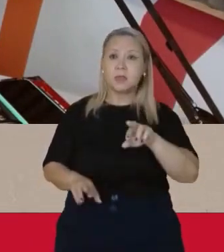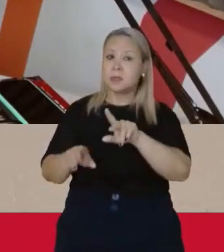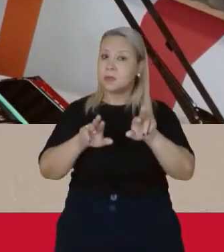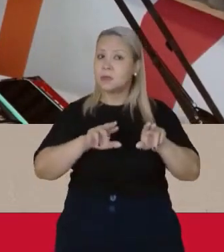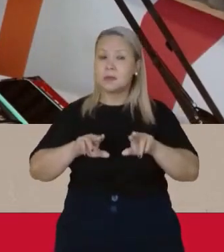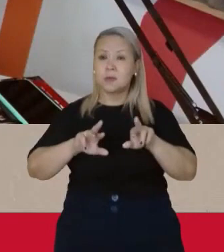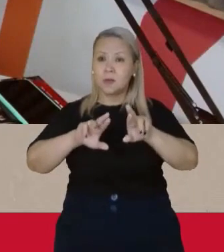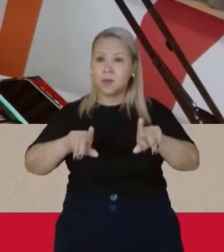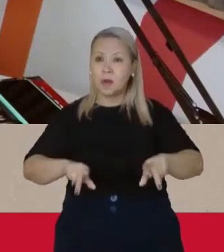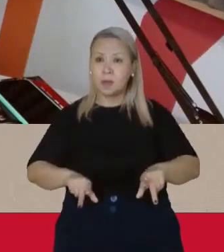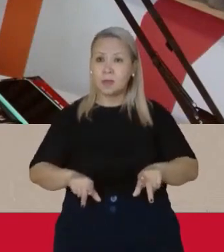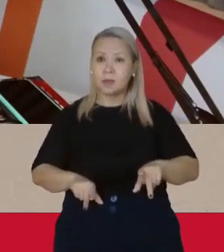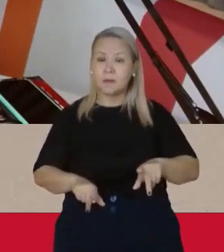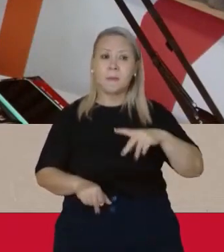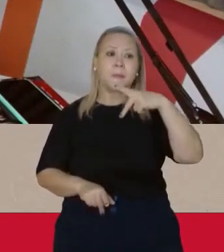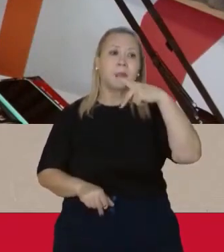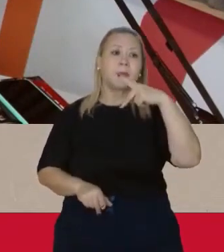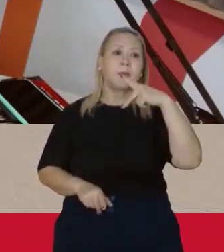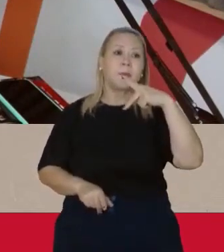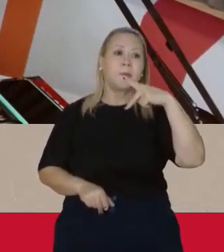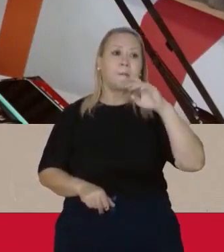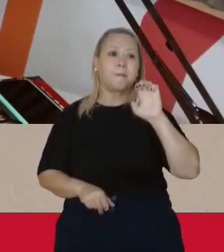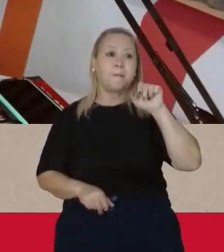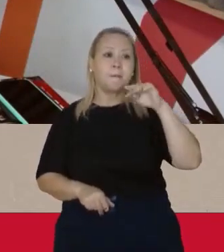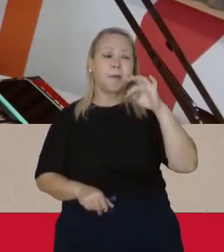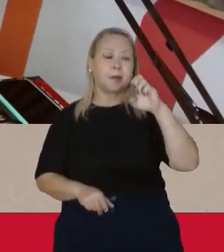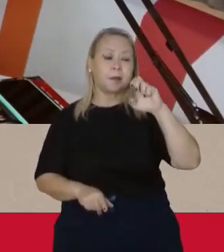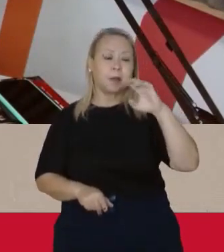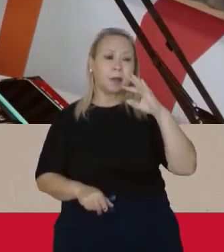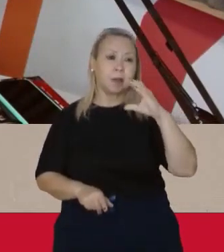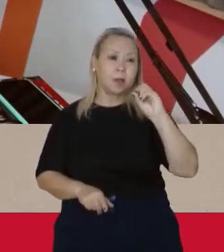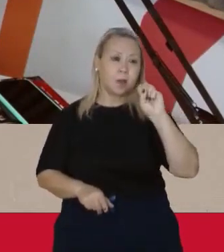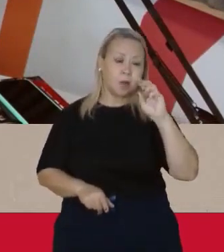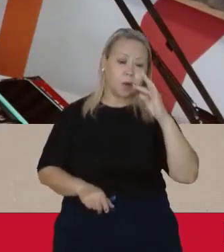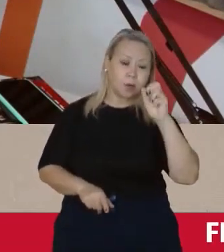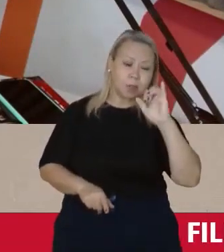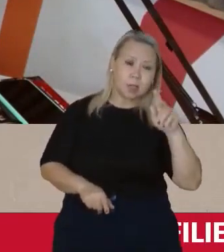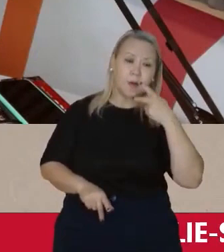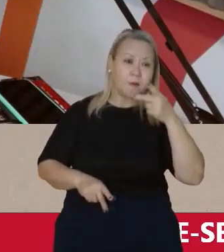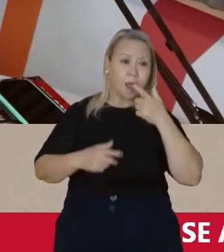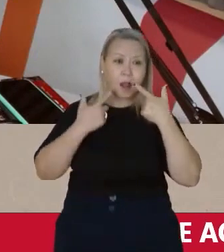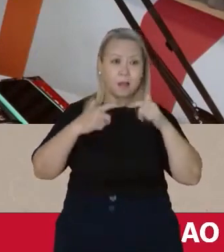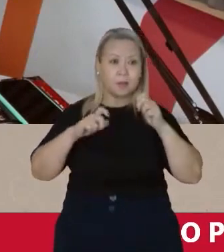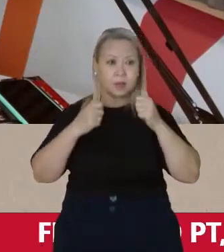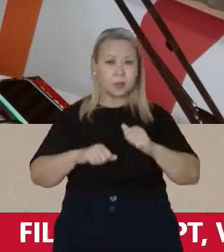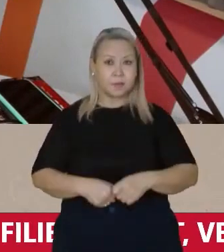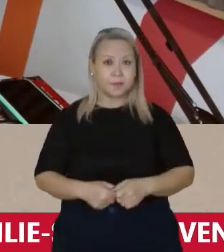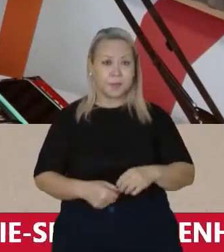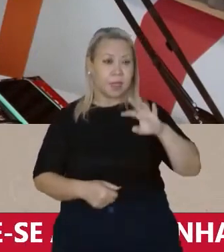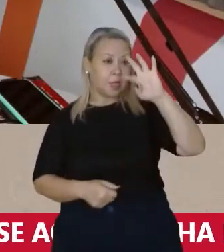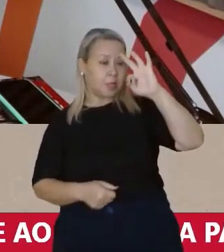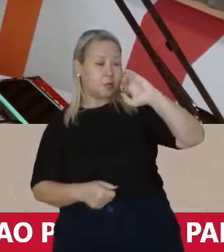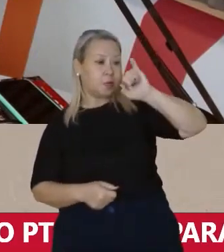petistas pentecostais falam em línguas. Os petistas que são testemunhos de Jeová não fazem